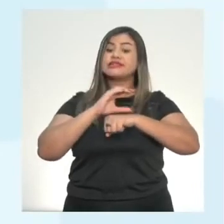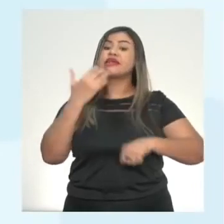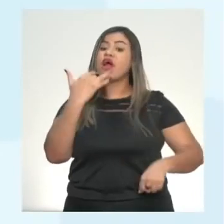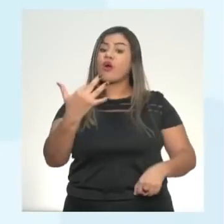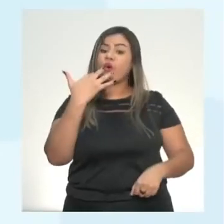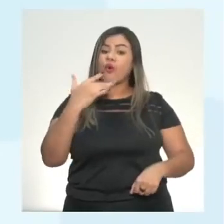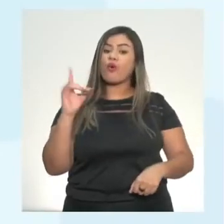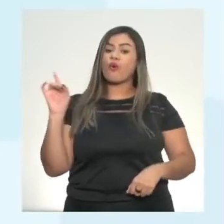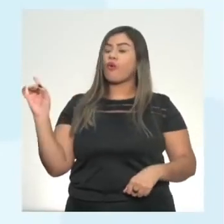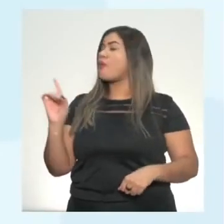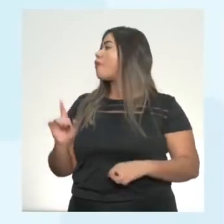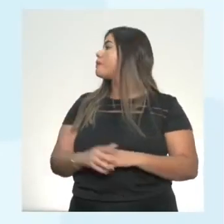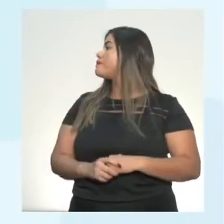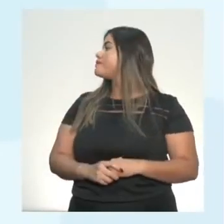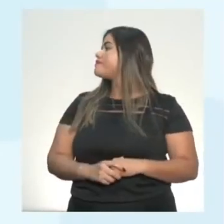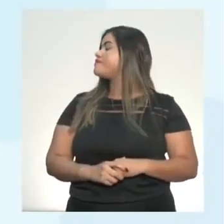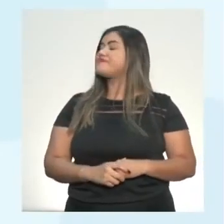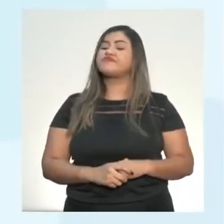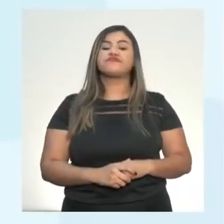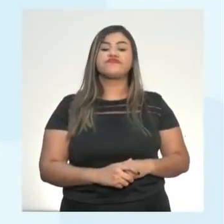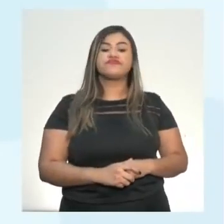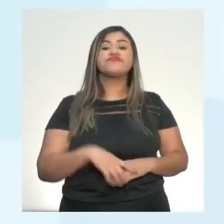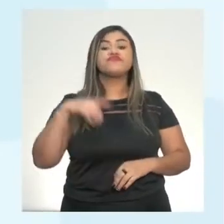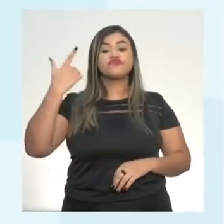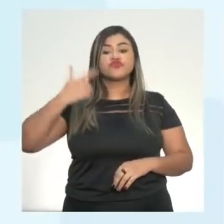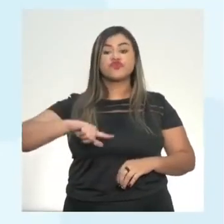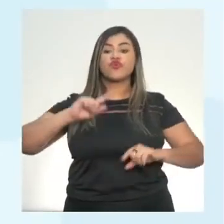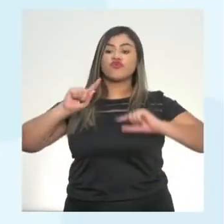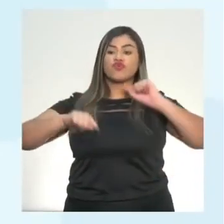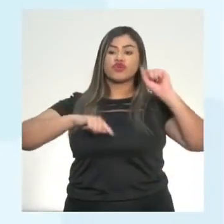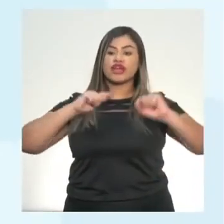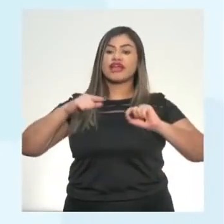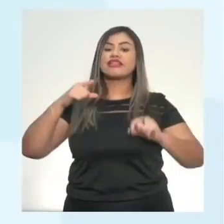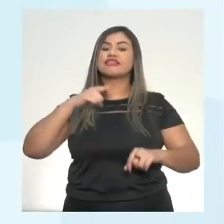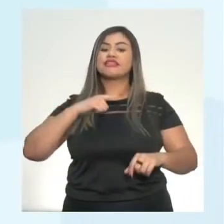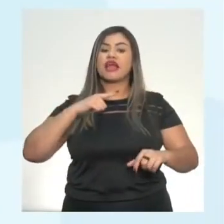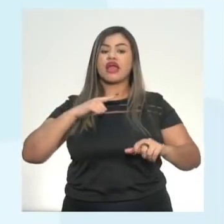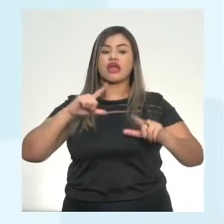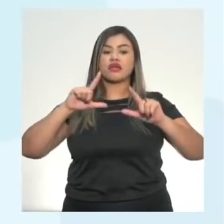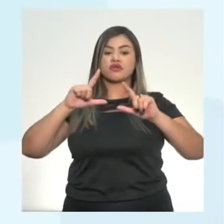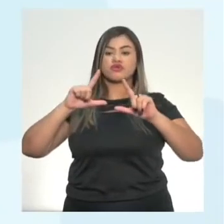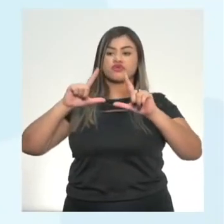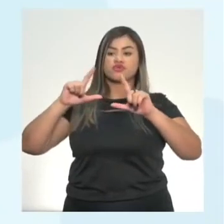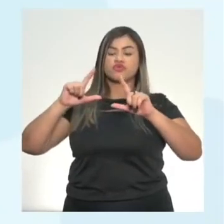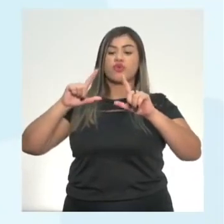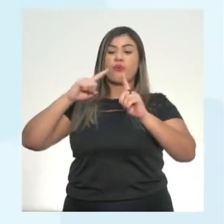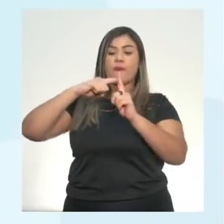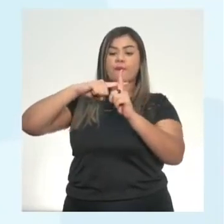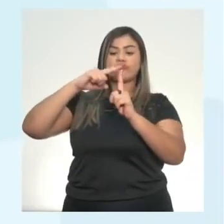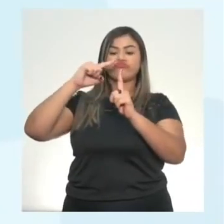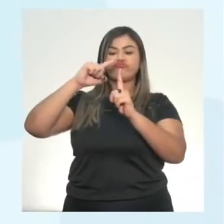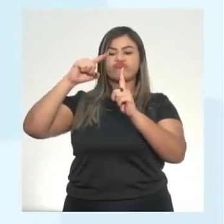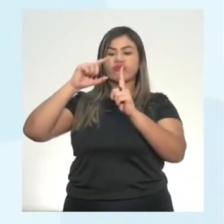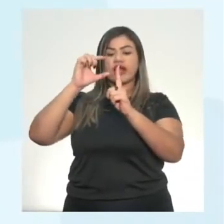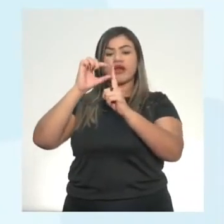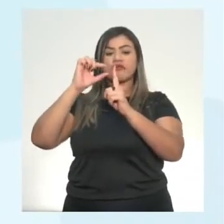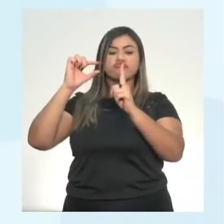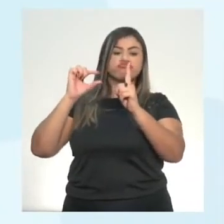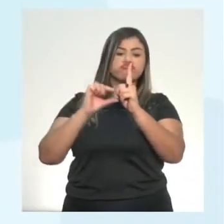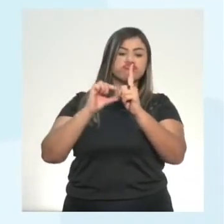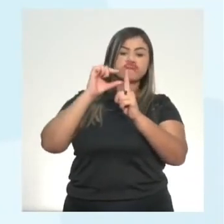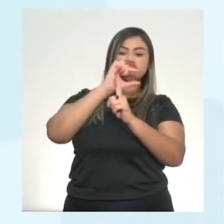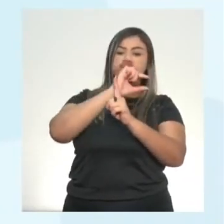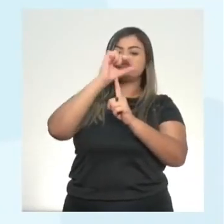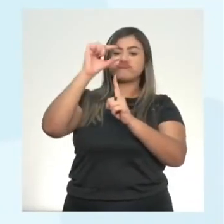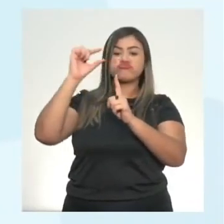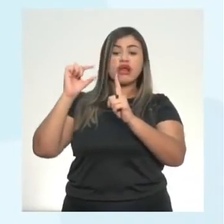cinza, à esquerda. Observe que você tem que saber o tamanho desses pedacinhos. E aí, para